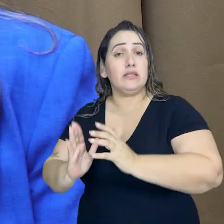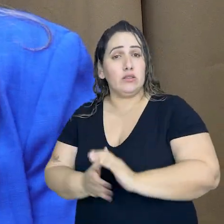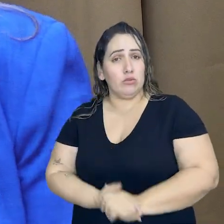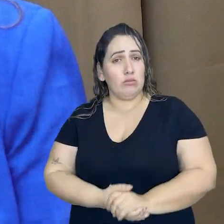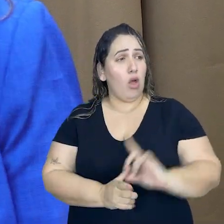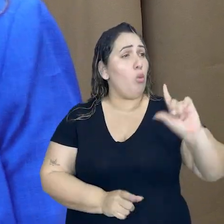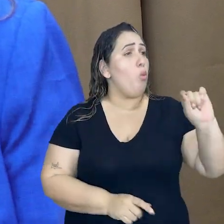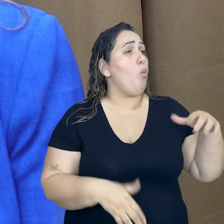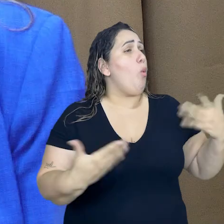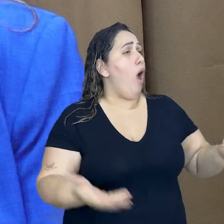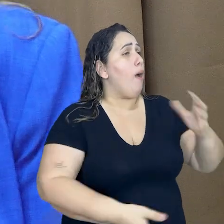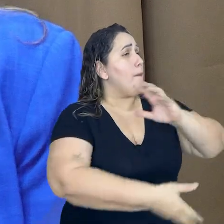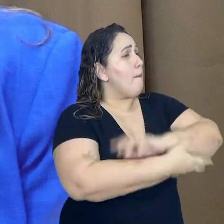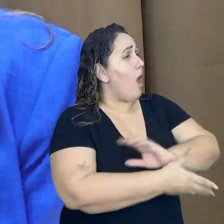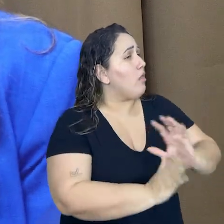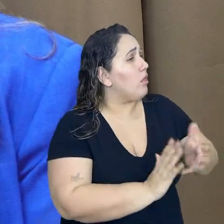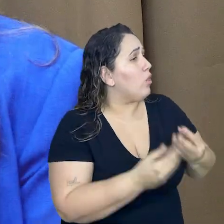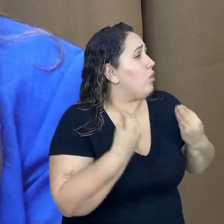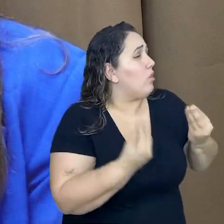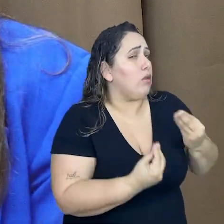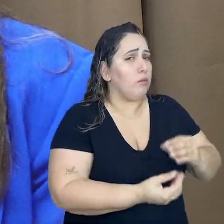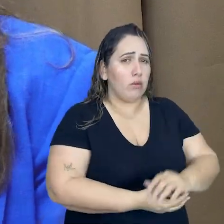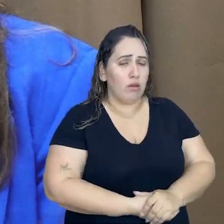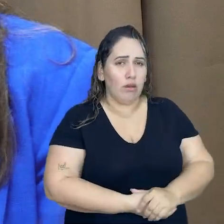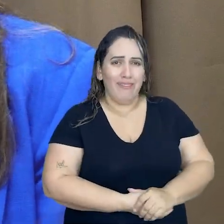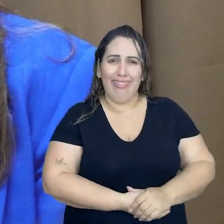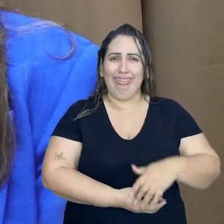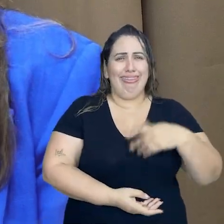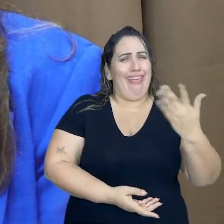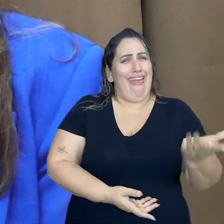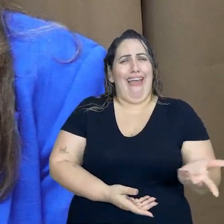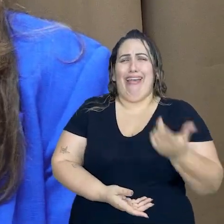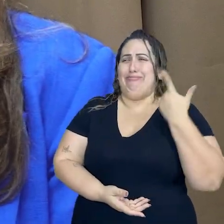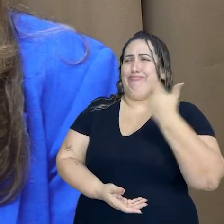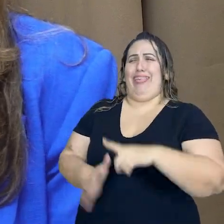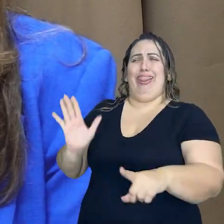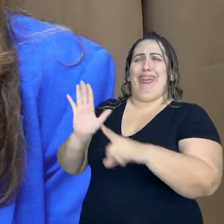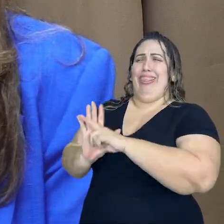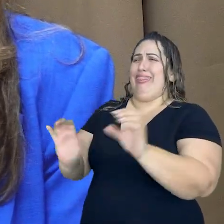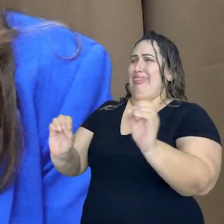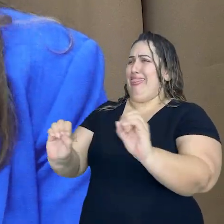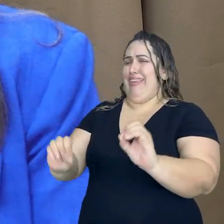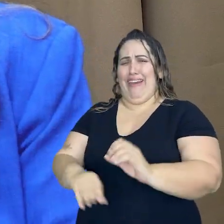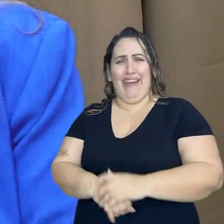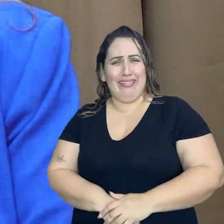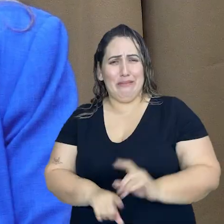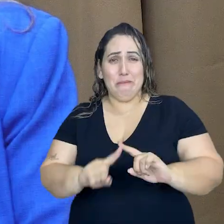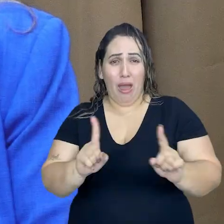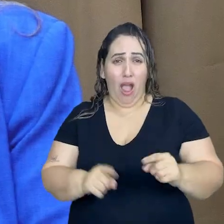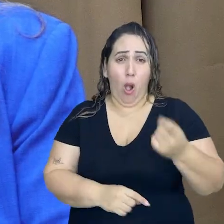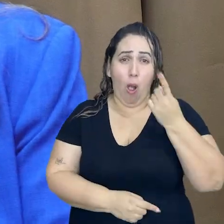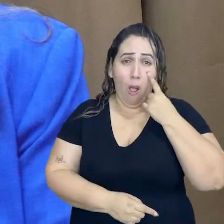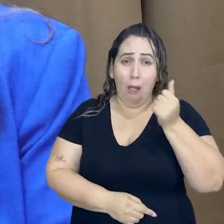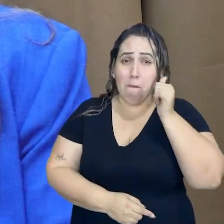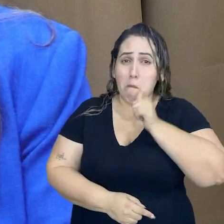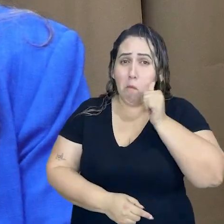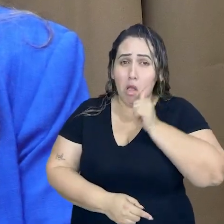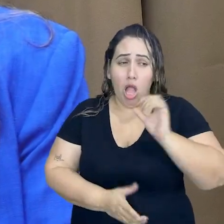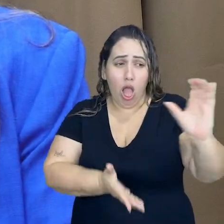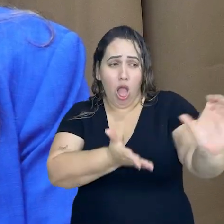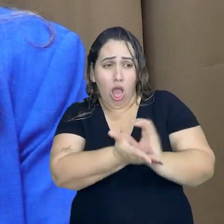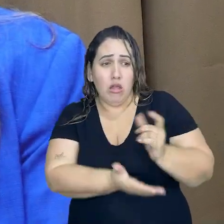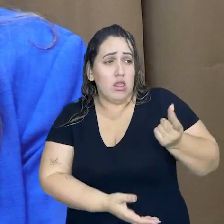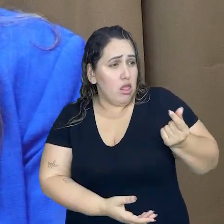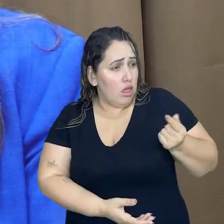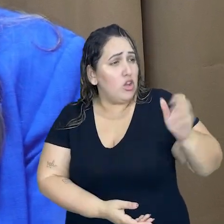acontecer? Não existe nada, não. Mas olha, veja bem, ela recebeu dinheiro, ela repassou para candidato,